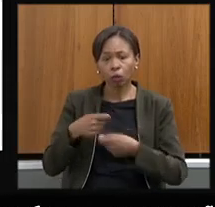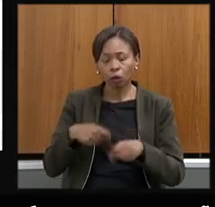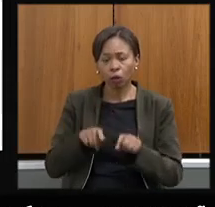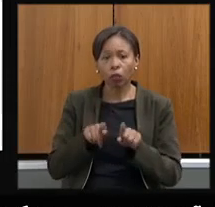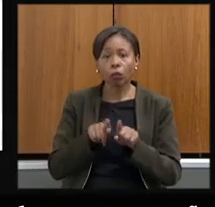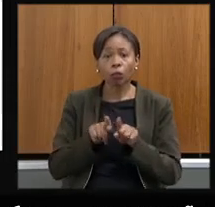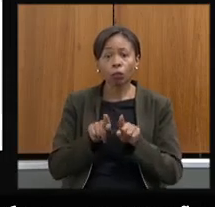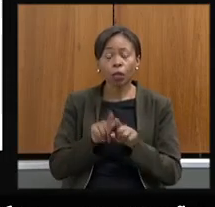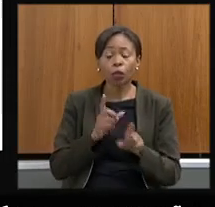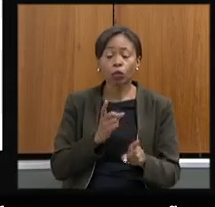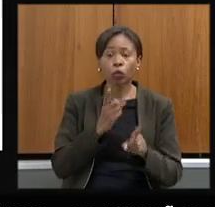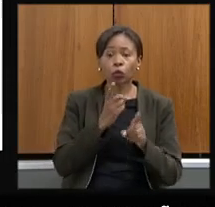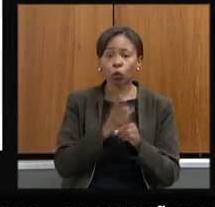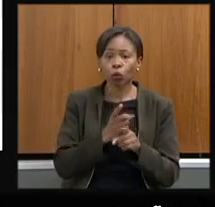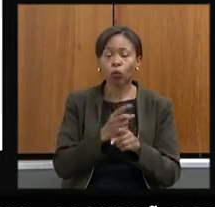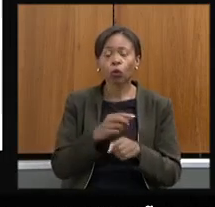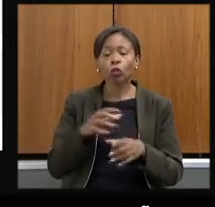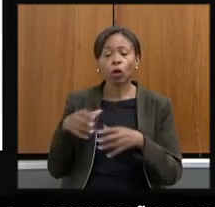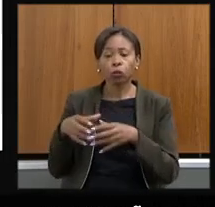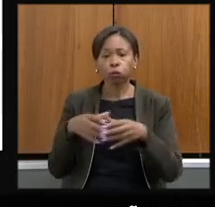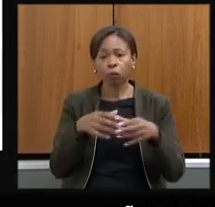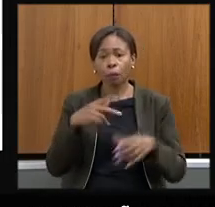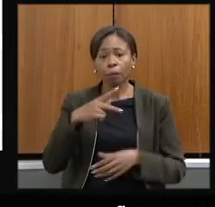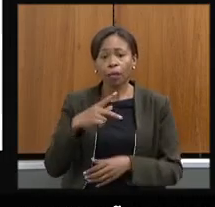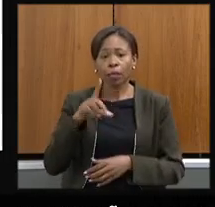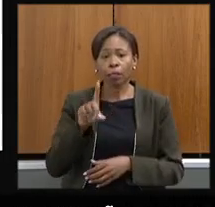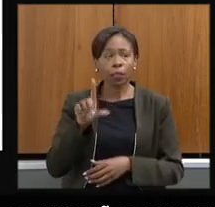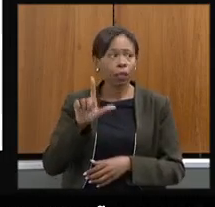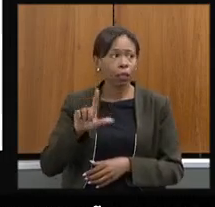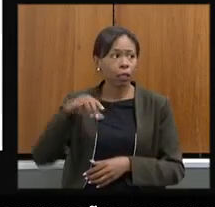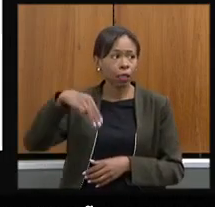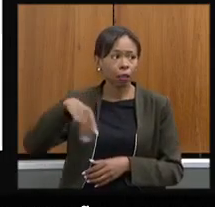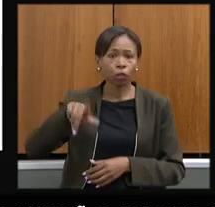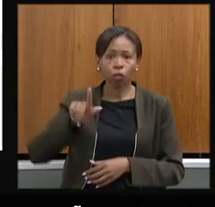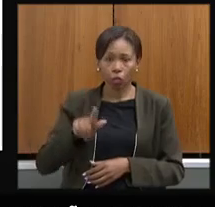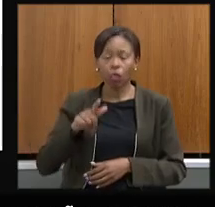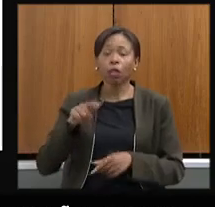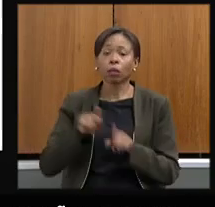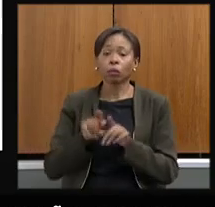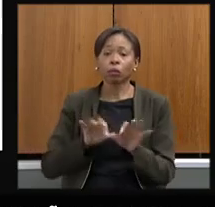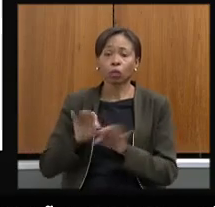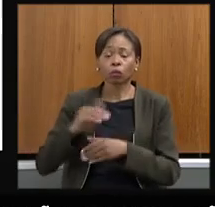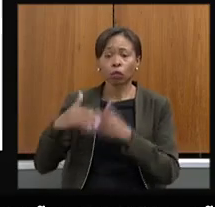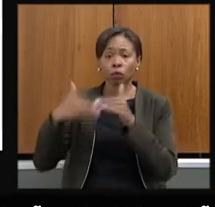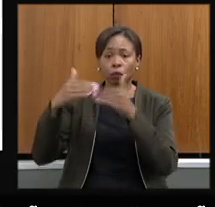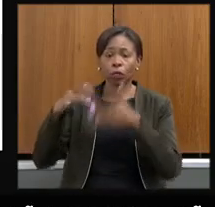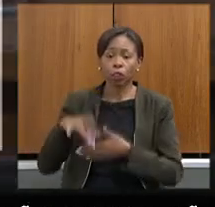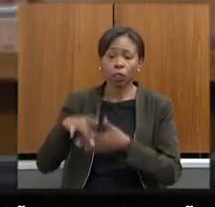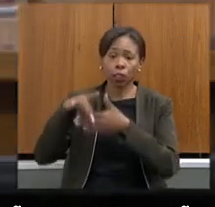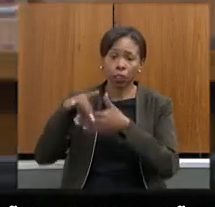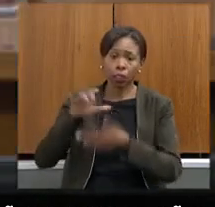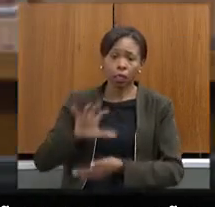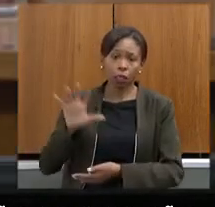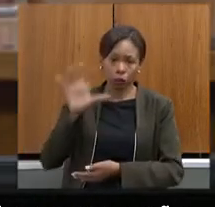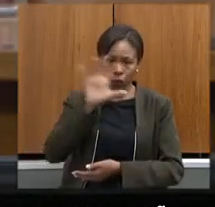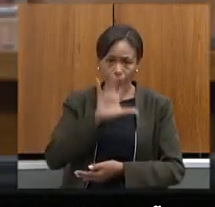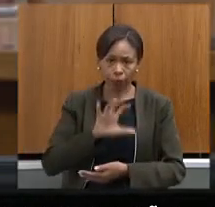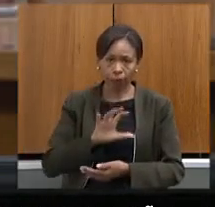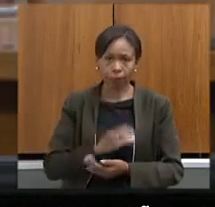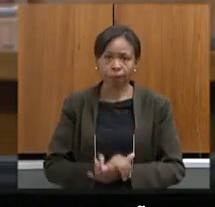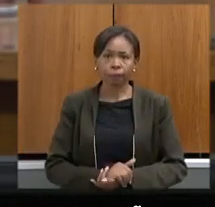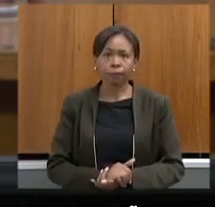rede do programa de liderança de Minas Gerais o pdl MG e do programa de desenvolvimento de lideranças regionais